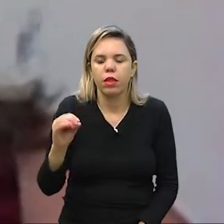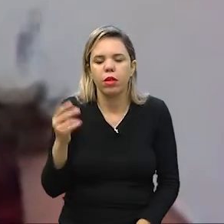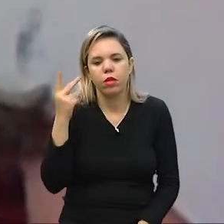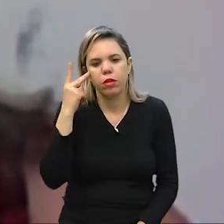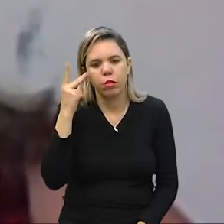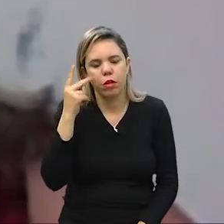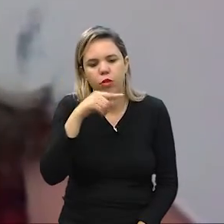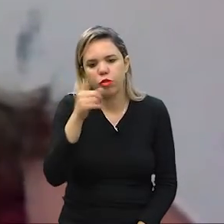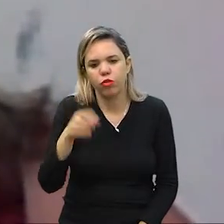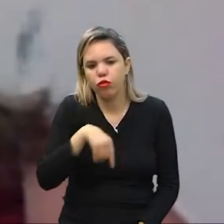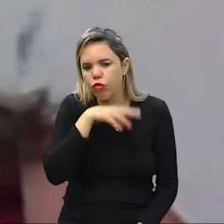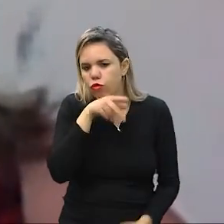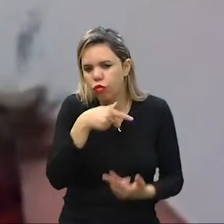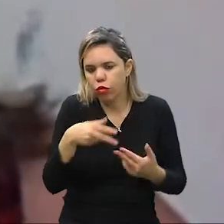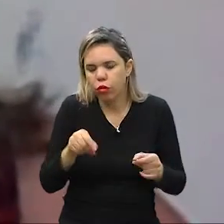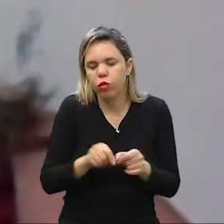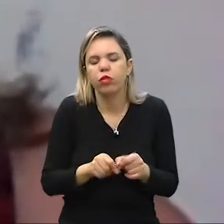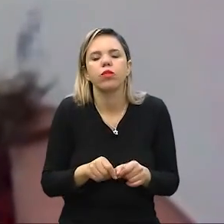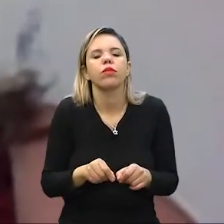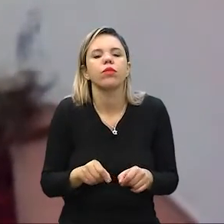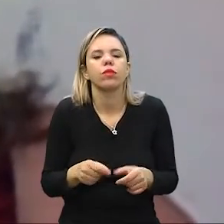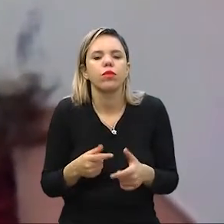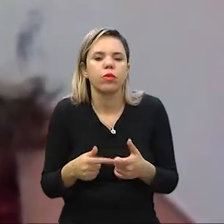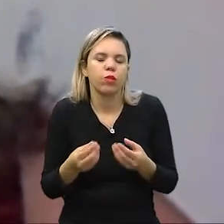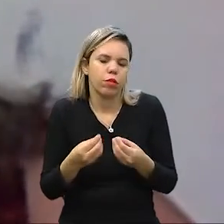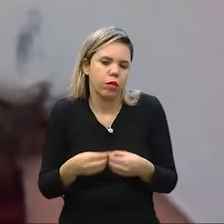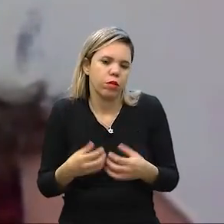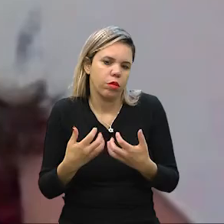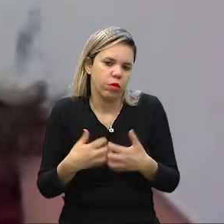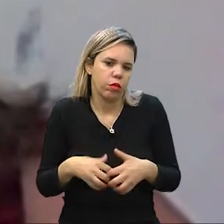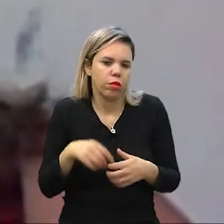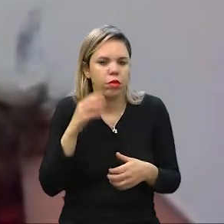com o Zoológico, né? E